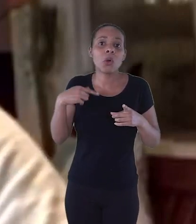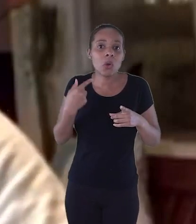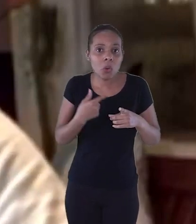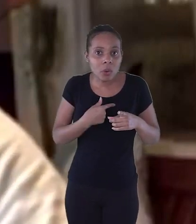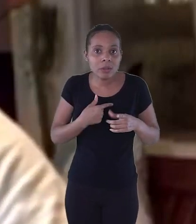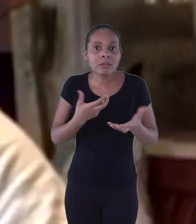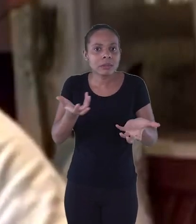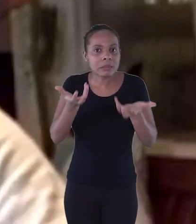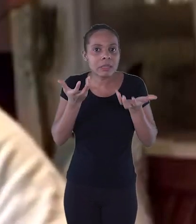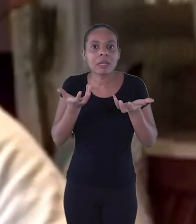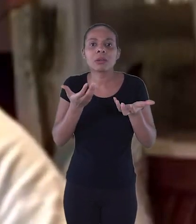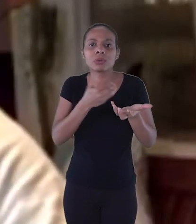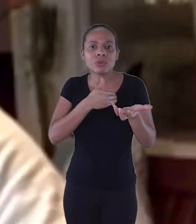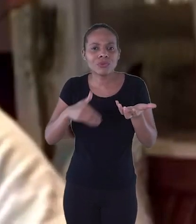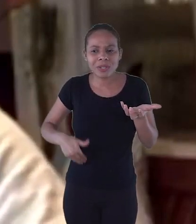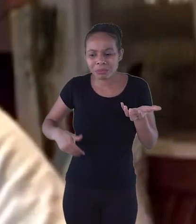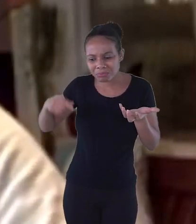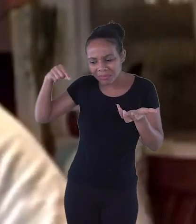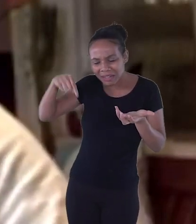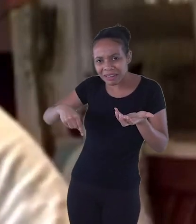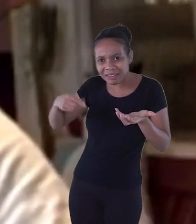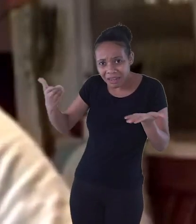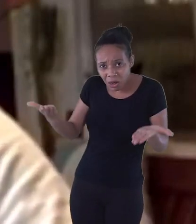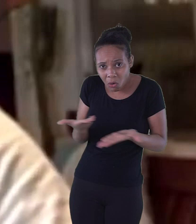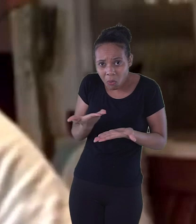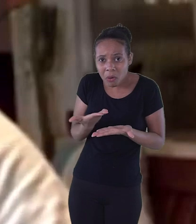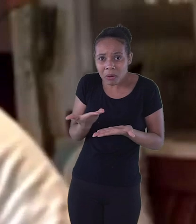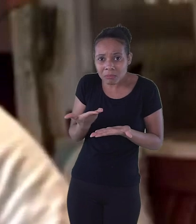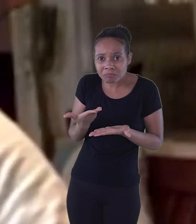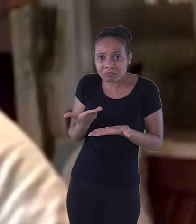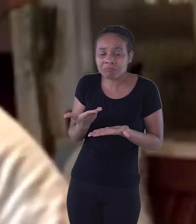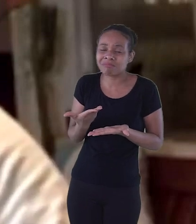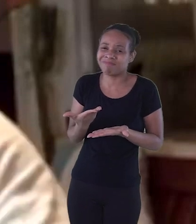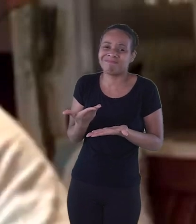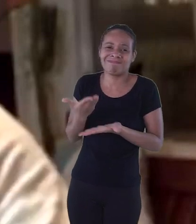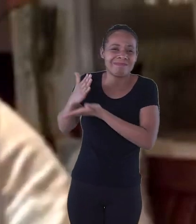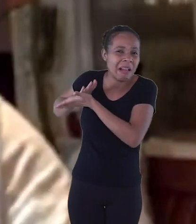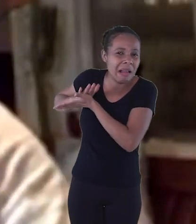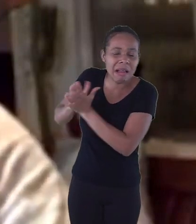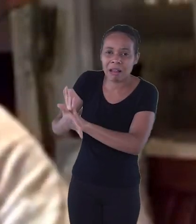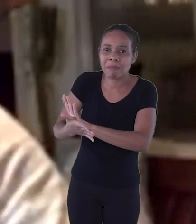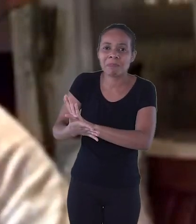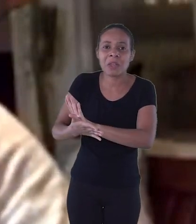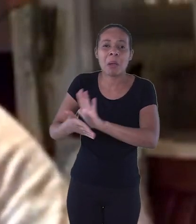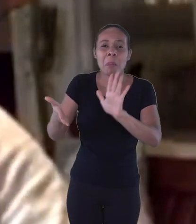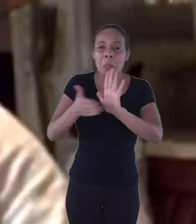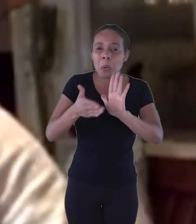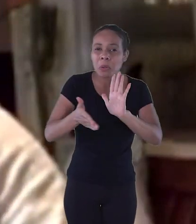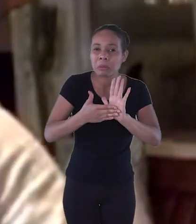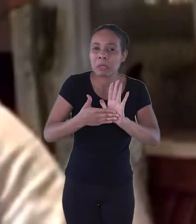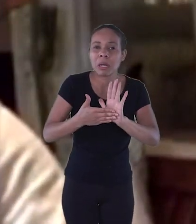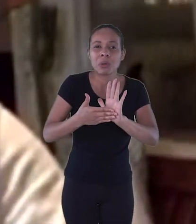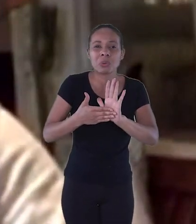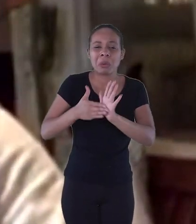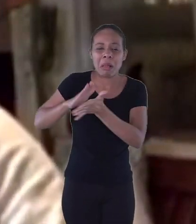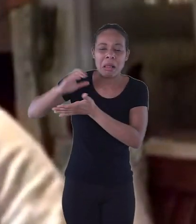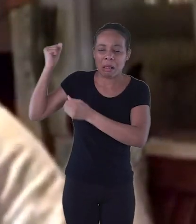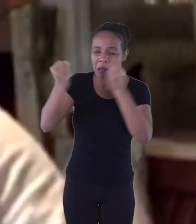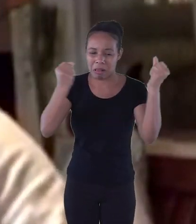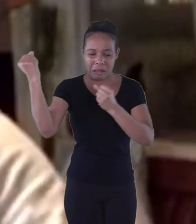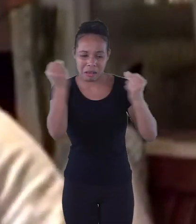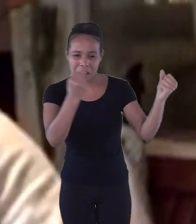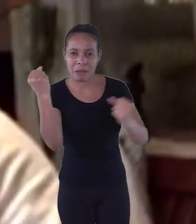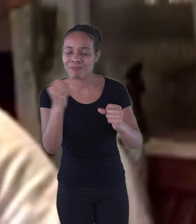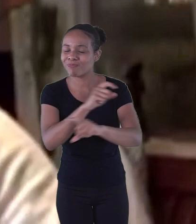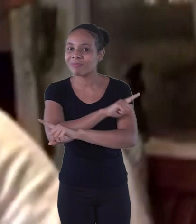está em curso, assim, para ano que vem a gente conseguir destituir esse plano genocida, que não podemos nunca deixar de frisar,